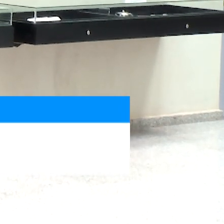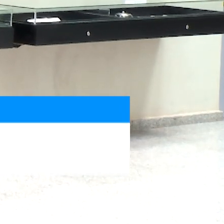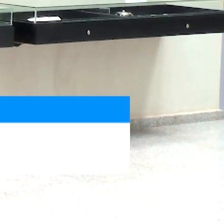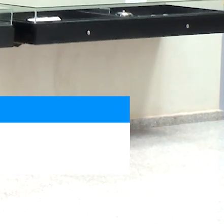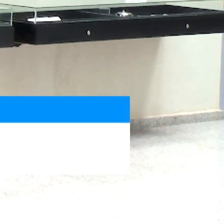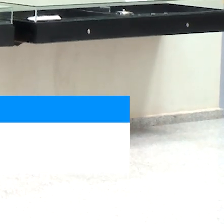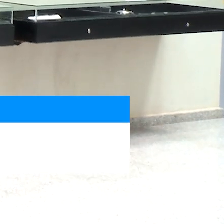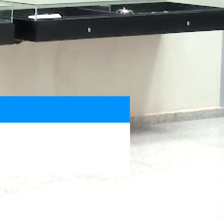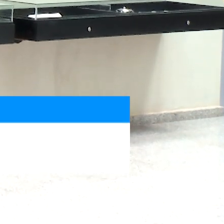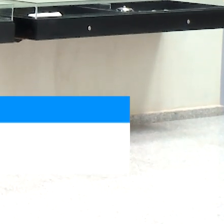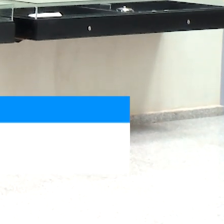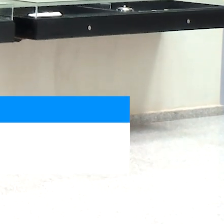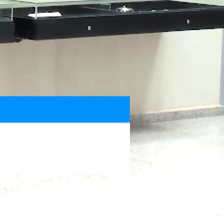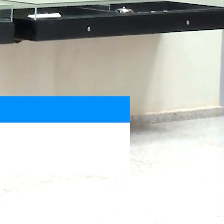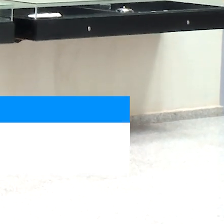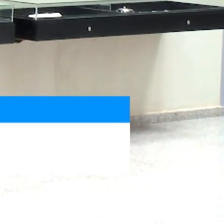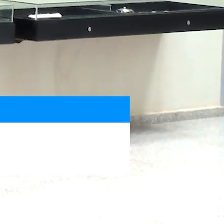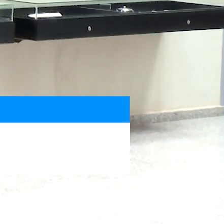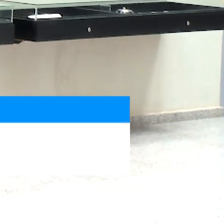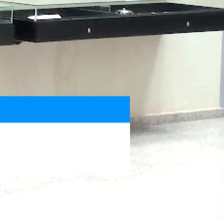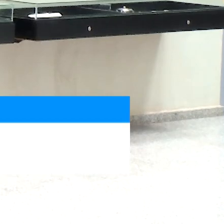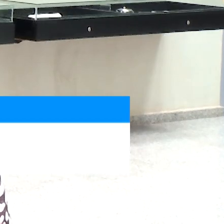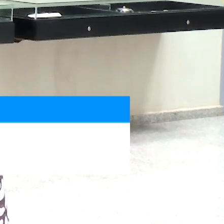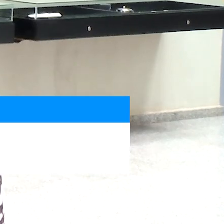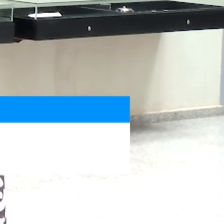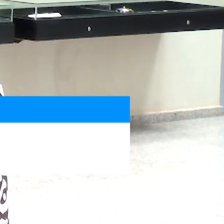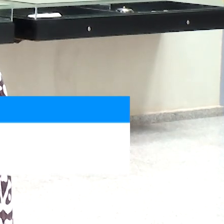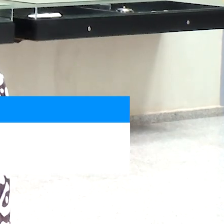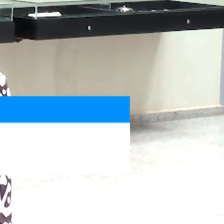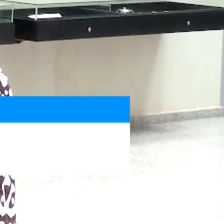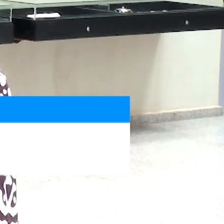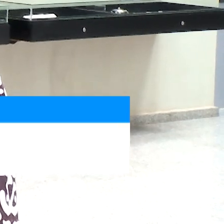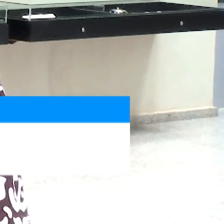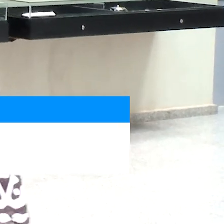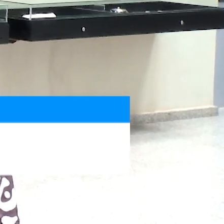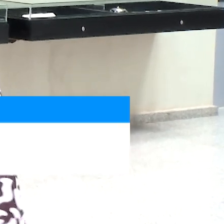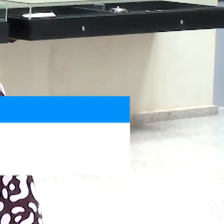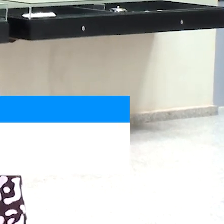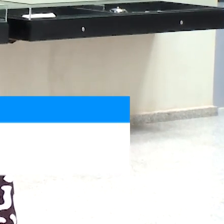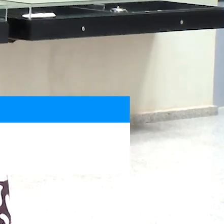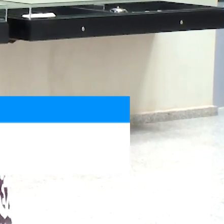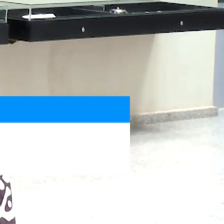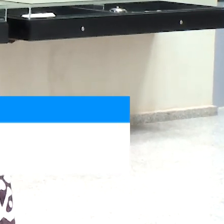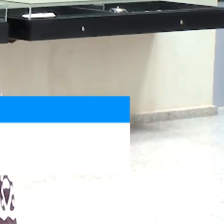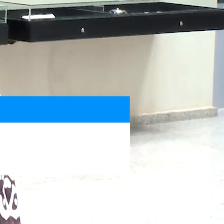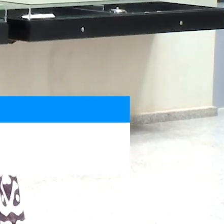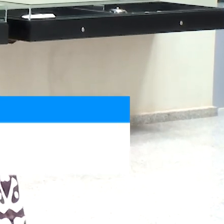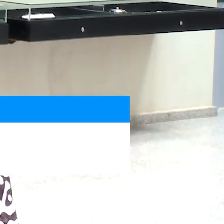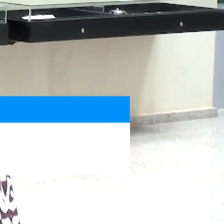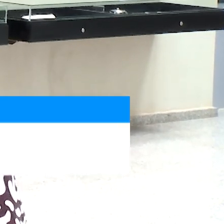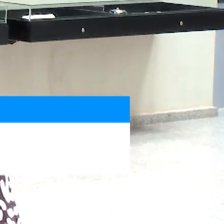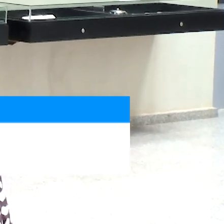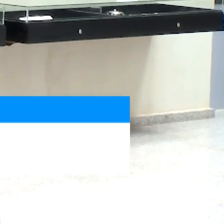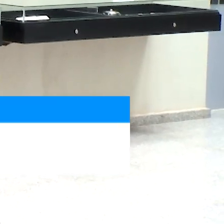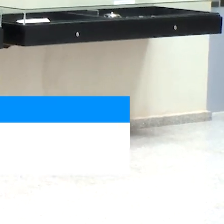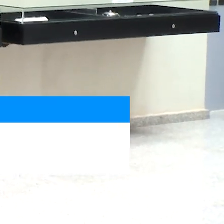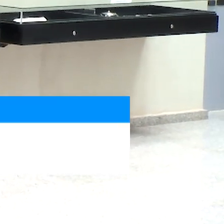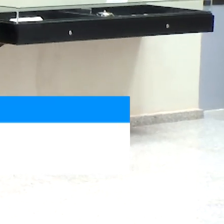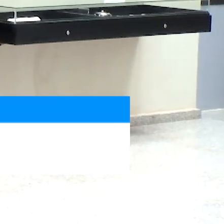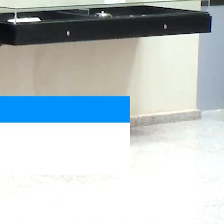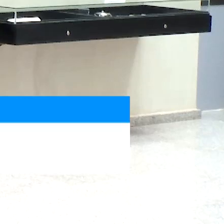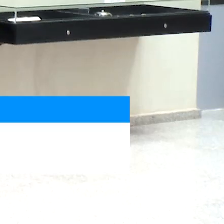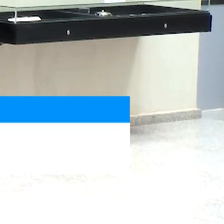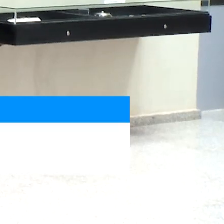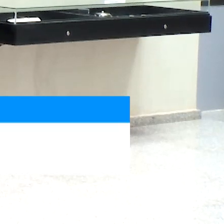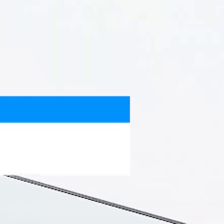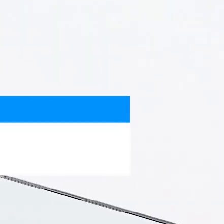como um futuro vereador, prefeito, porque a política ela está em volta de nós, a qualquer momento, a qualquer hora, então faz